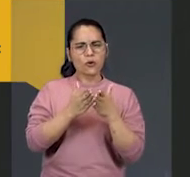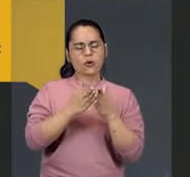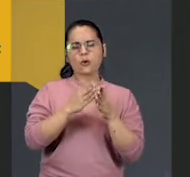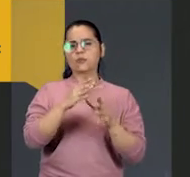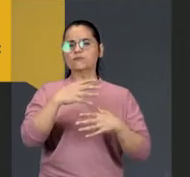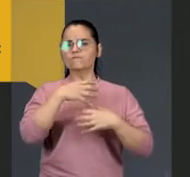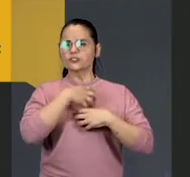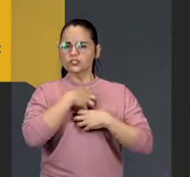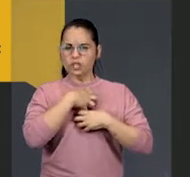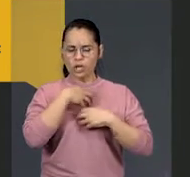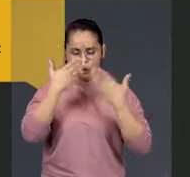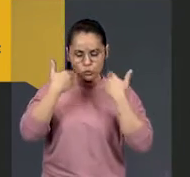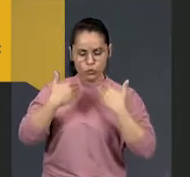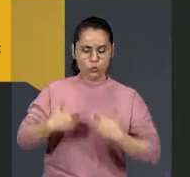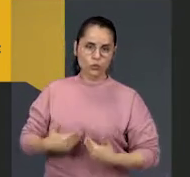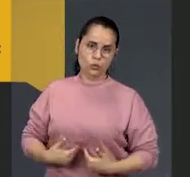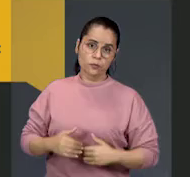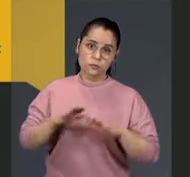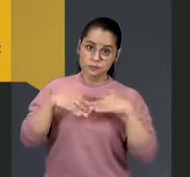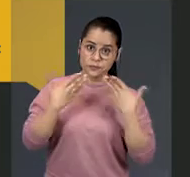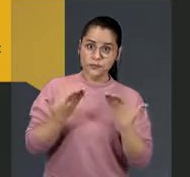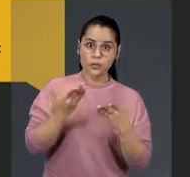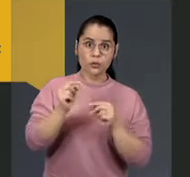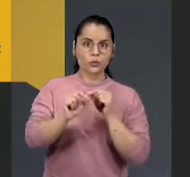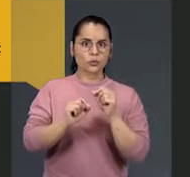corpos. Então,